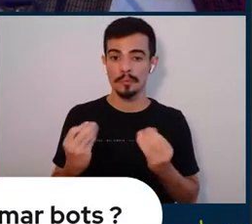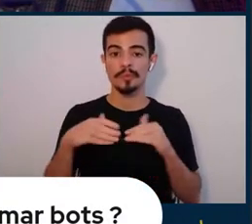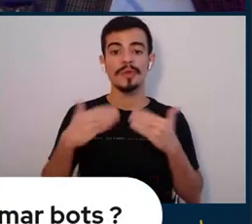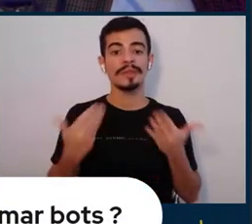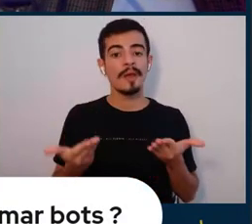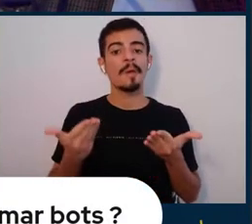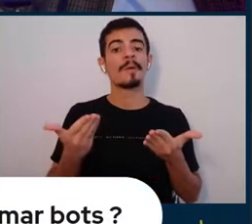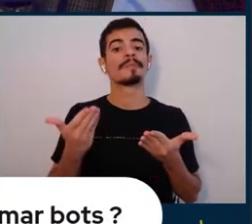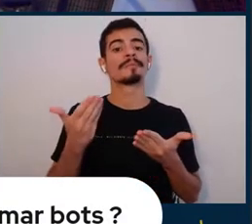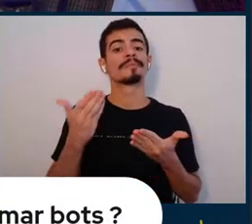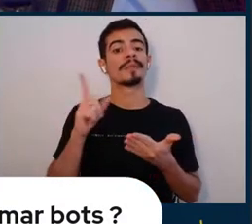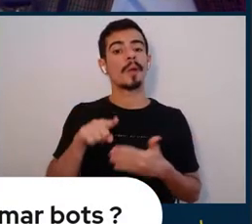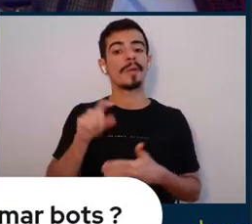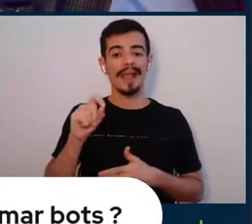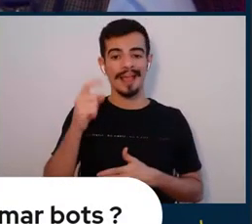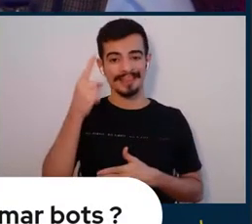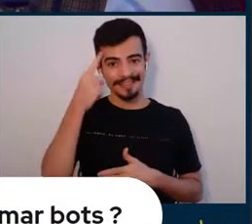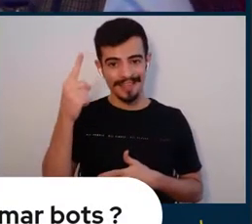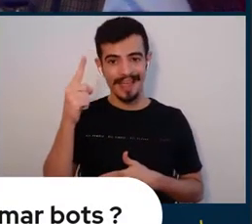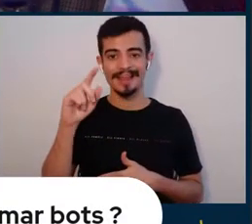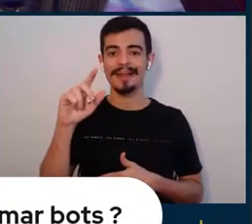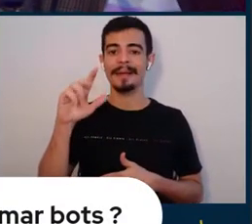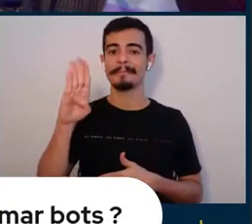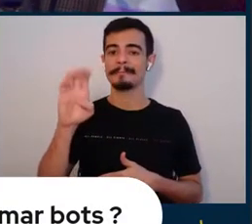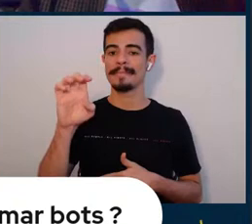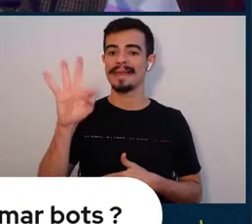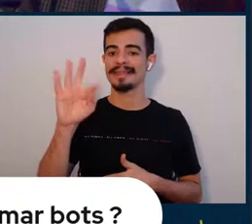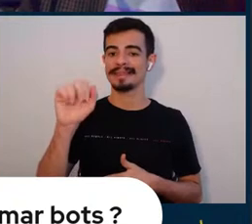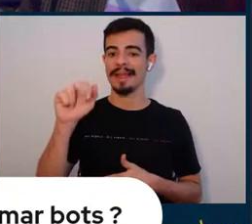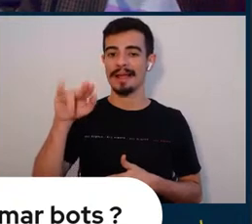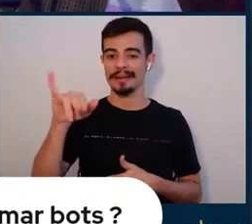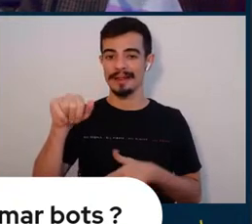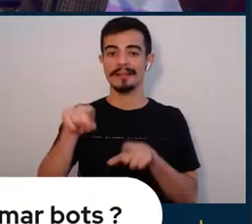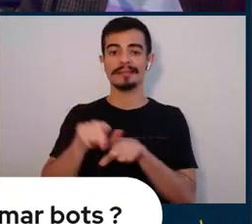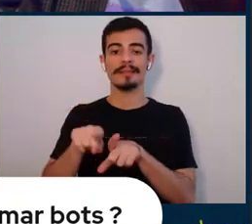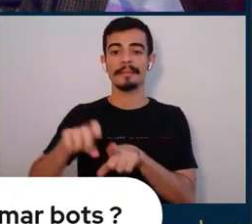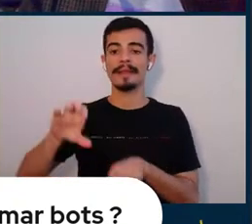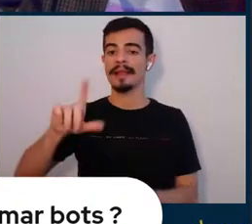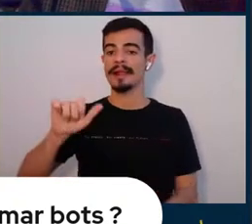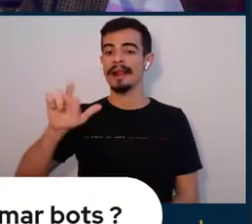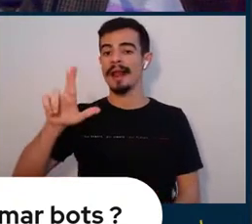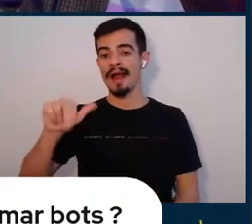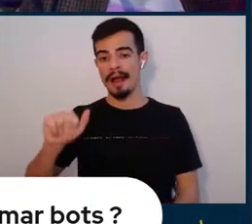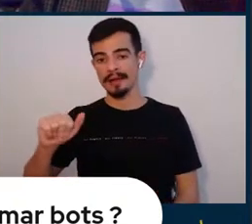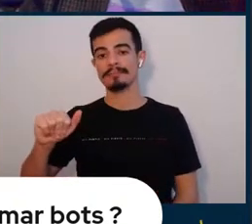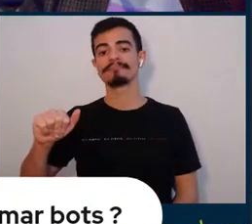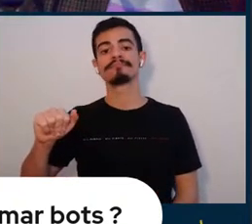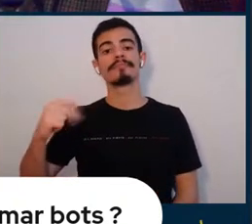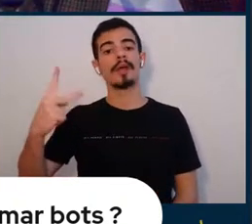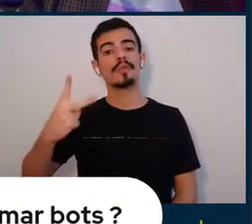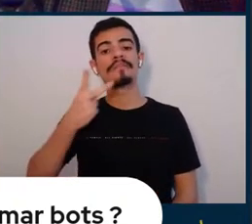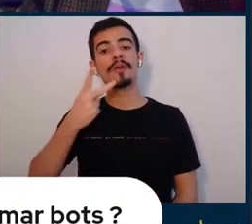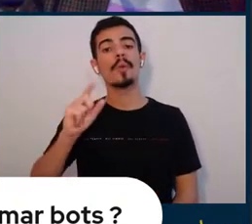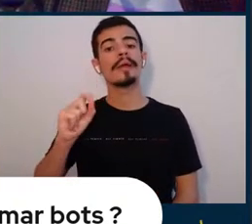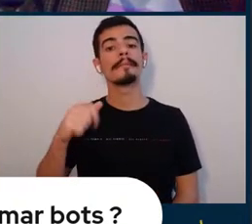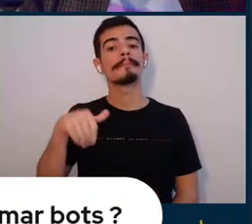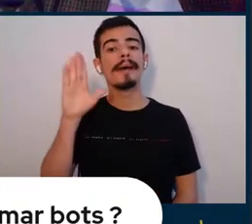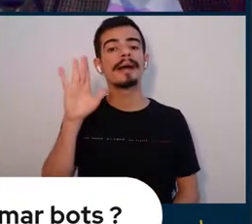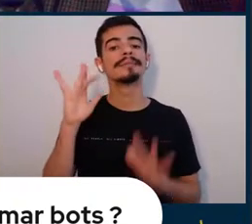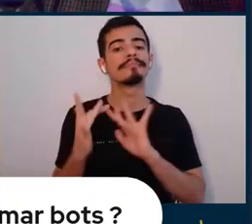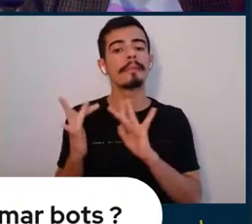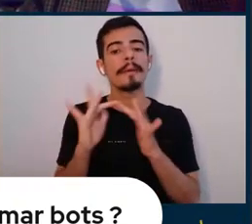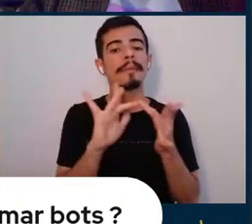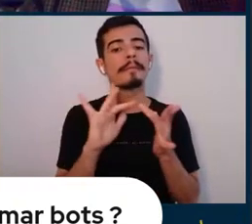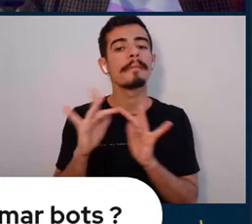que tanto a Betânia quanto a Clara comentaram de começar a se vender um pouco mais na internet. Então,